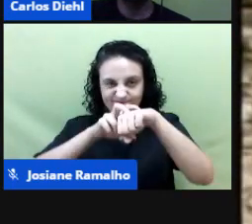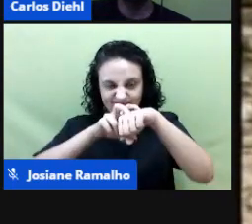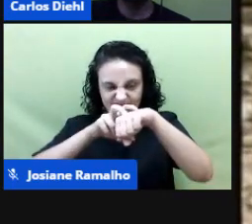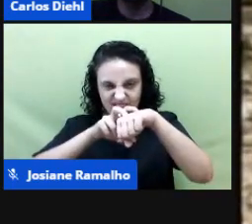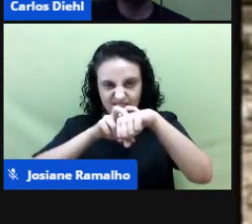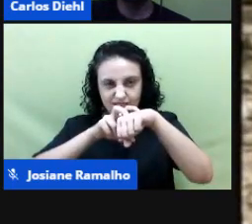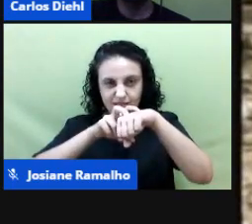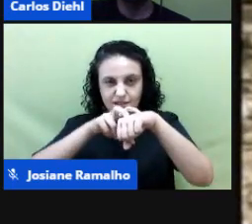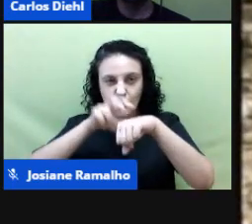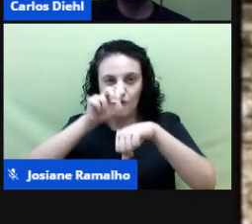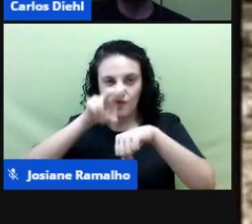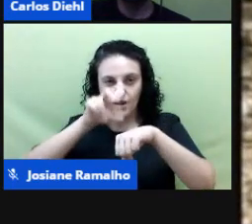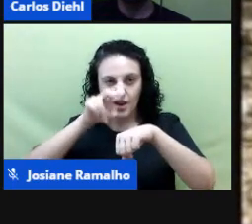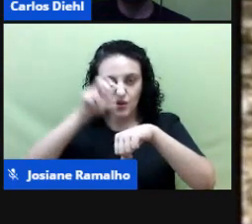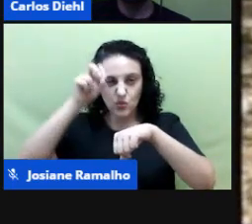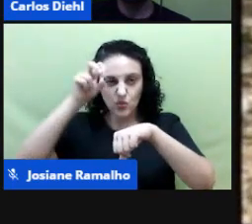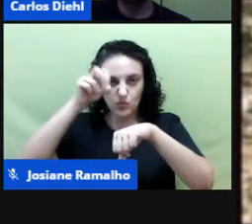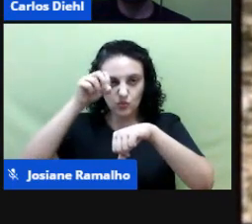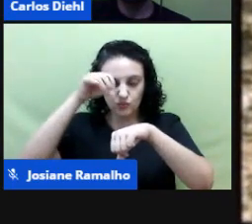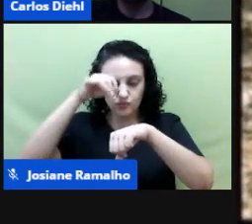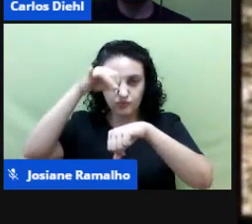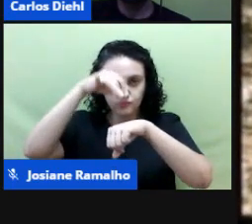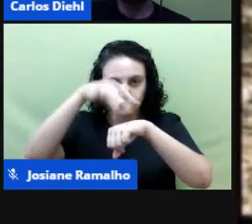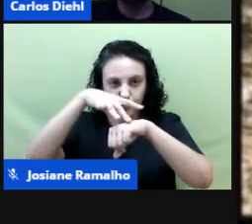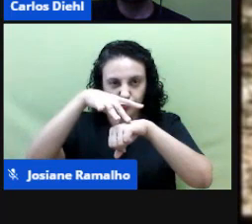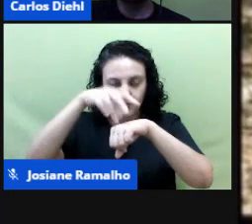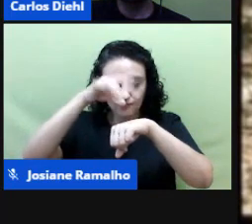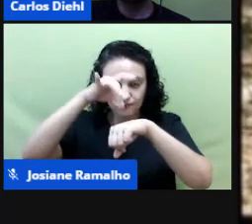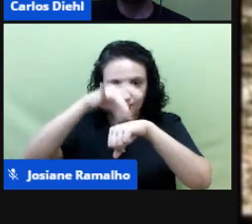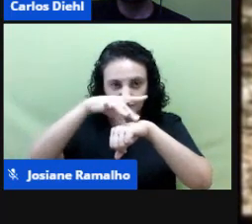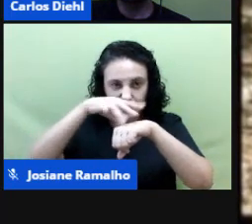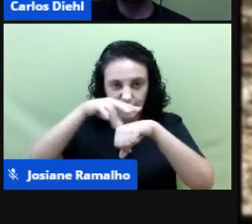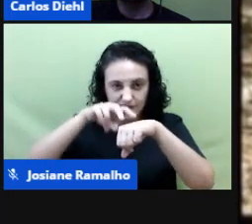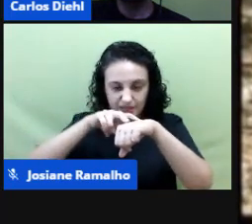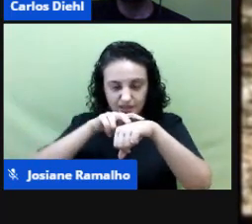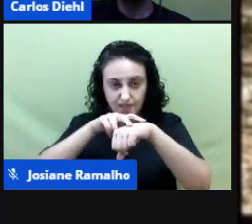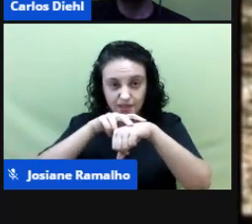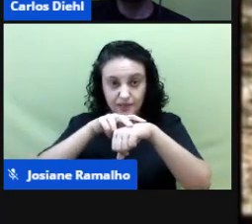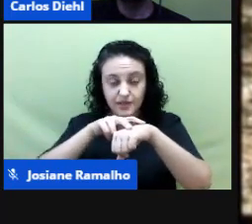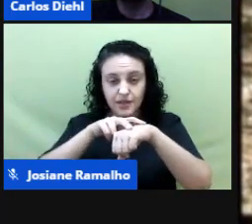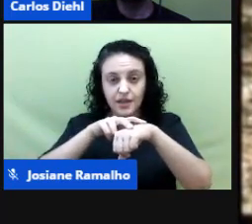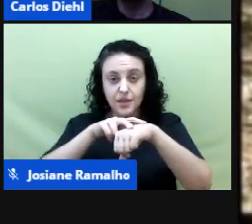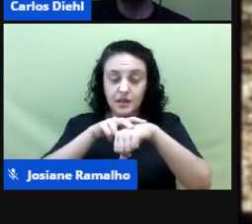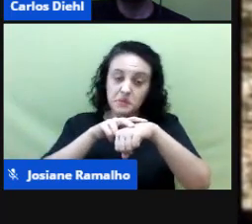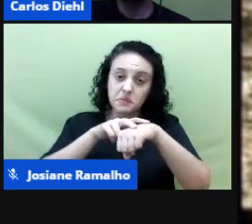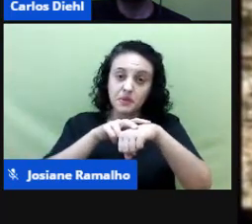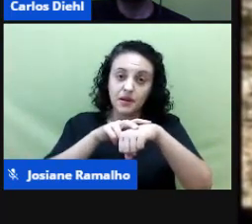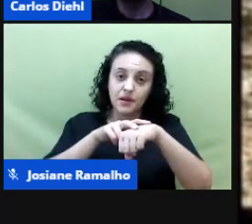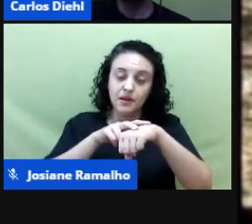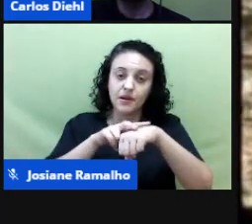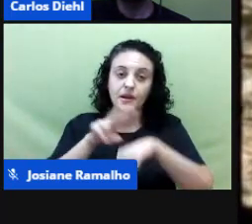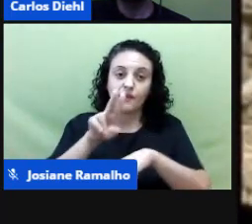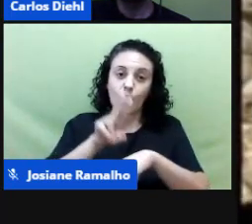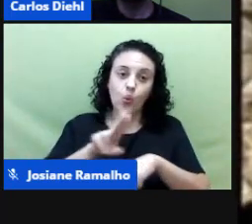liberada. Esse grilo vai receber uma dose maior do que ela usaria em um inseto menor.